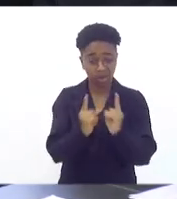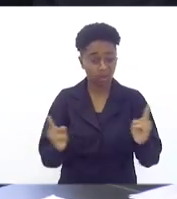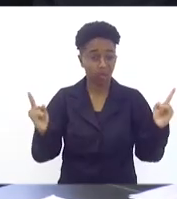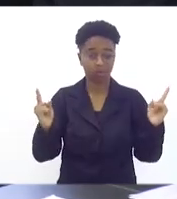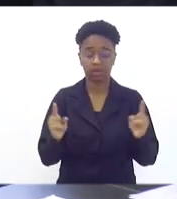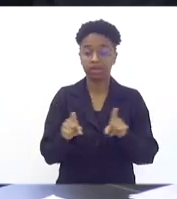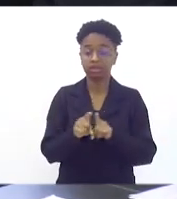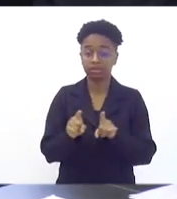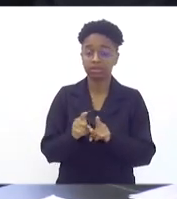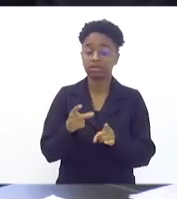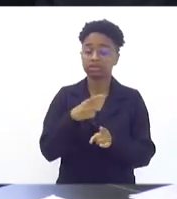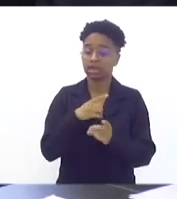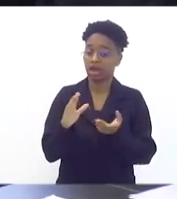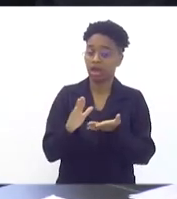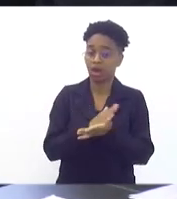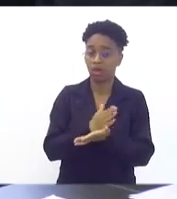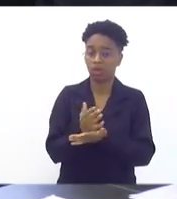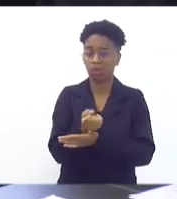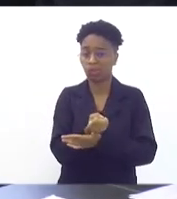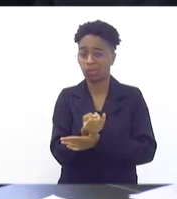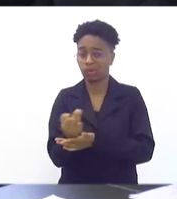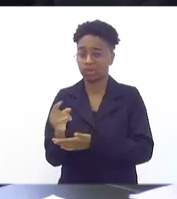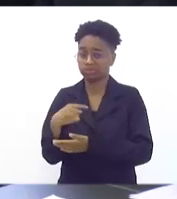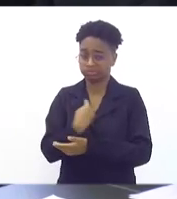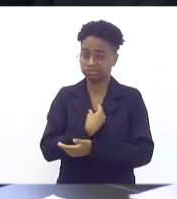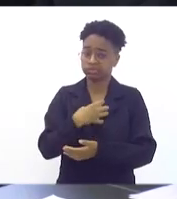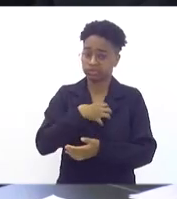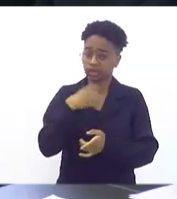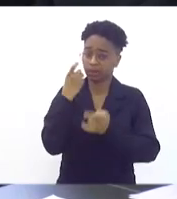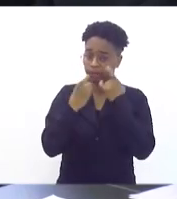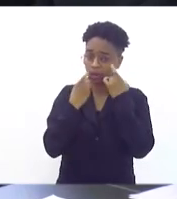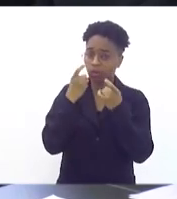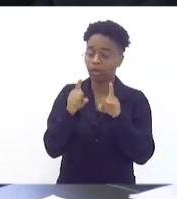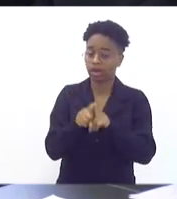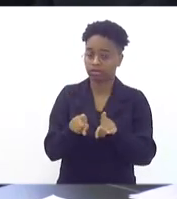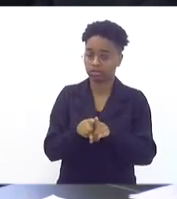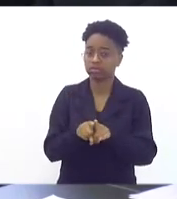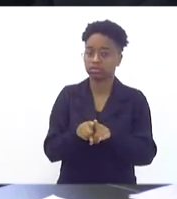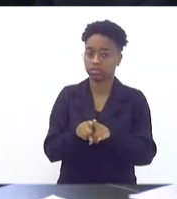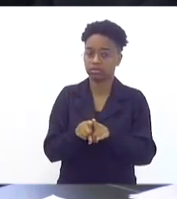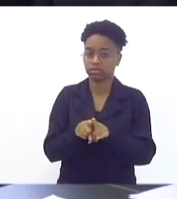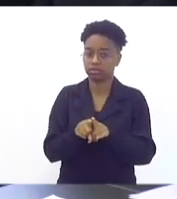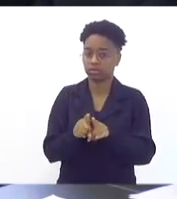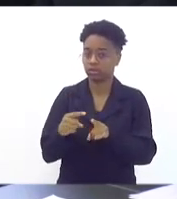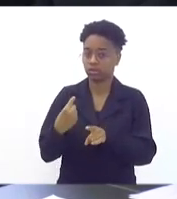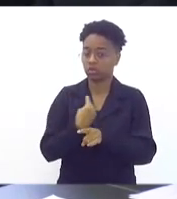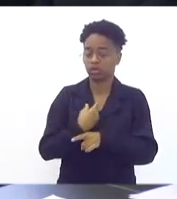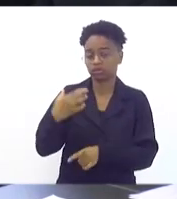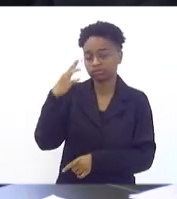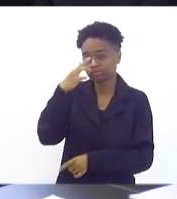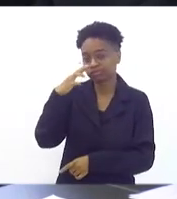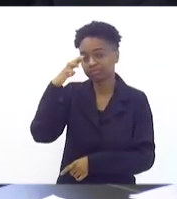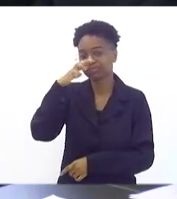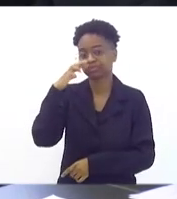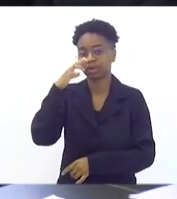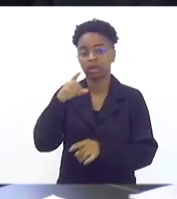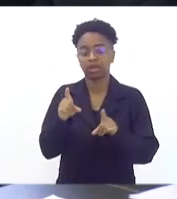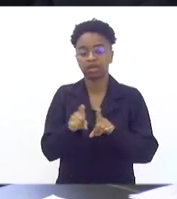tivemos aqui alguns números que foram preocupantes também para nós enquanto poder fiscalizador